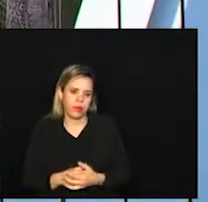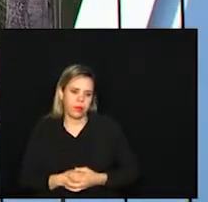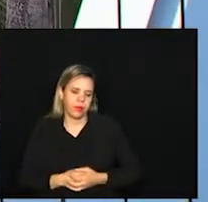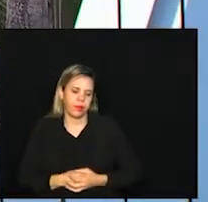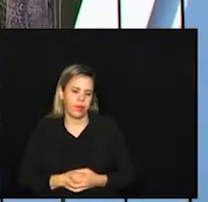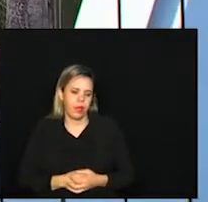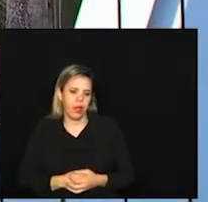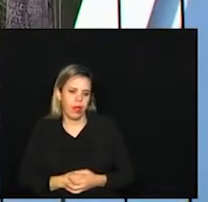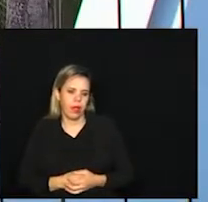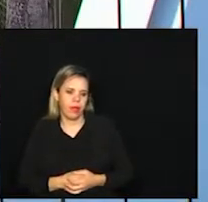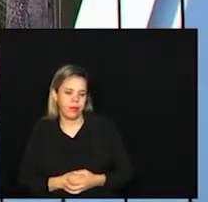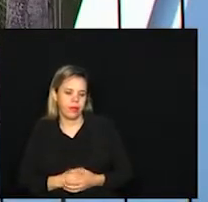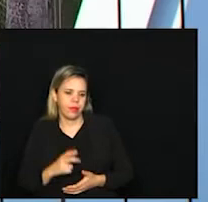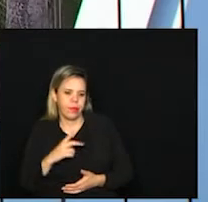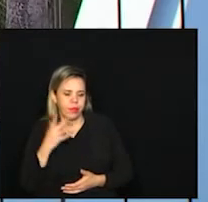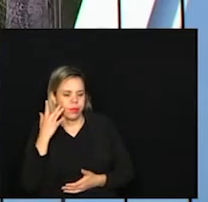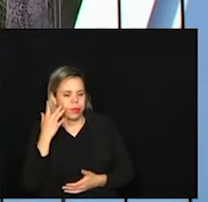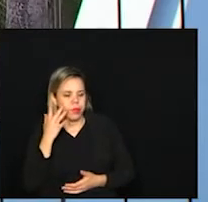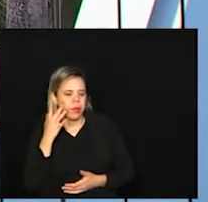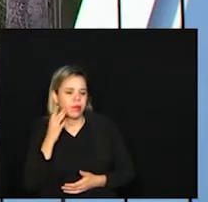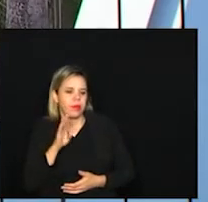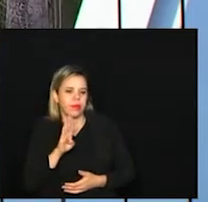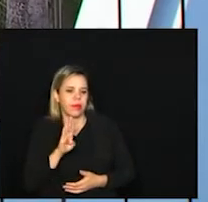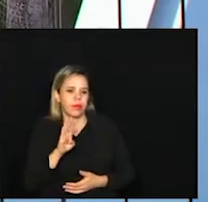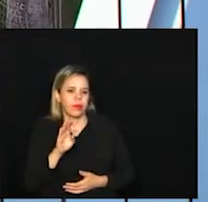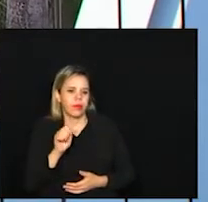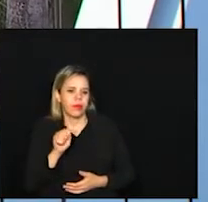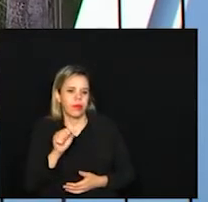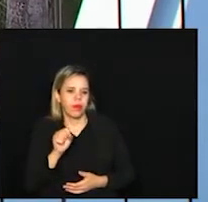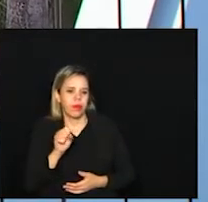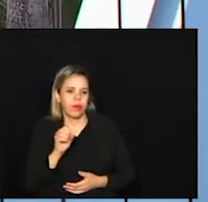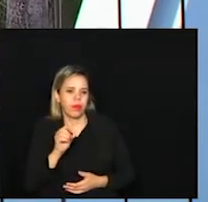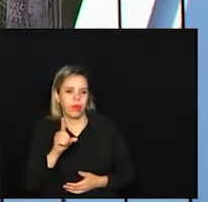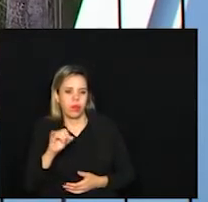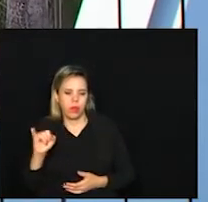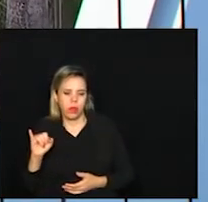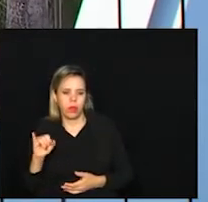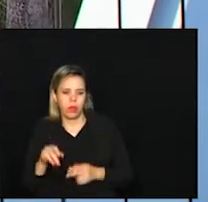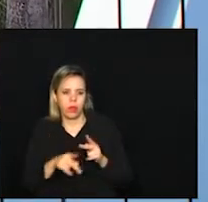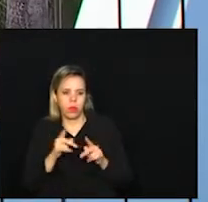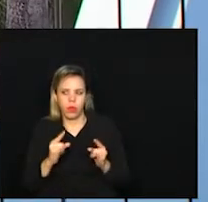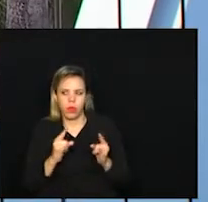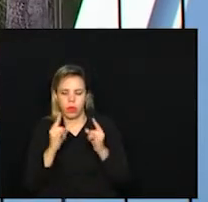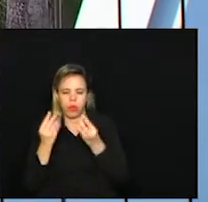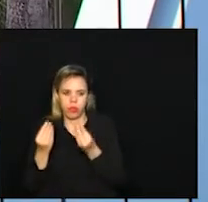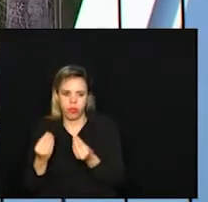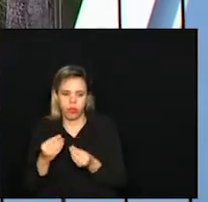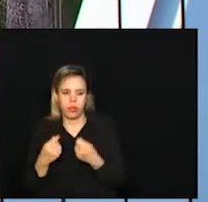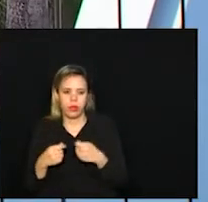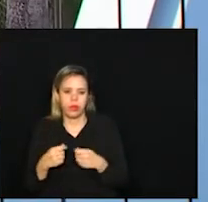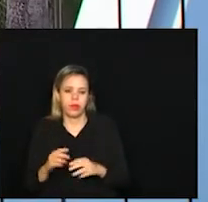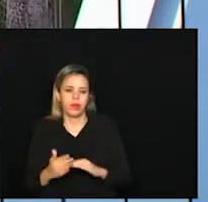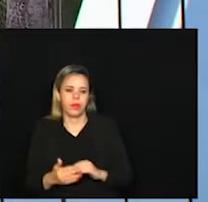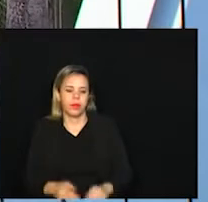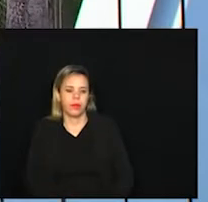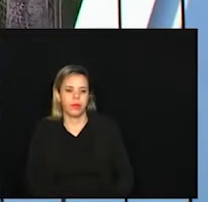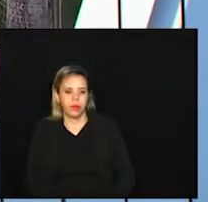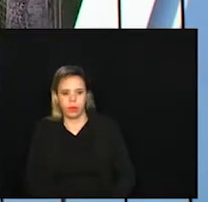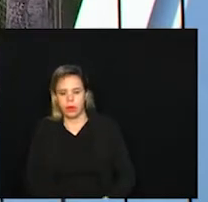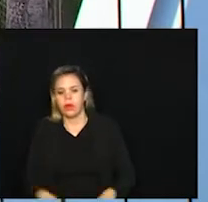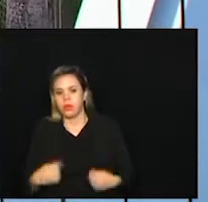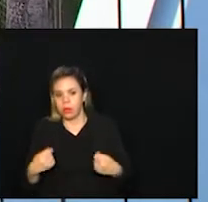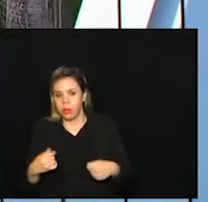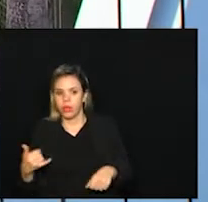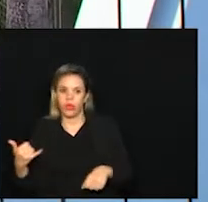e assim in particular o bassoli a população daquela região Traz essa necessidade dessa